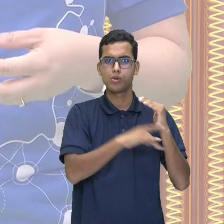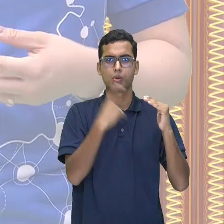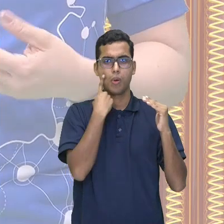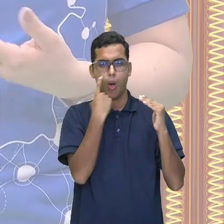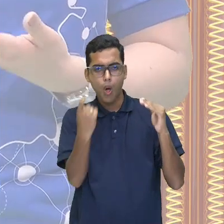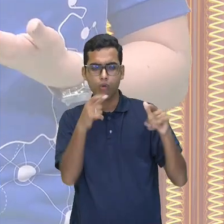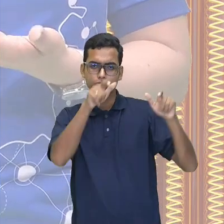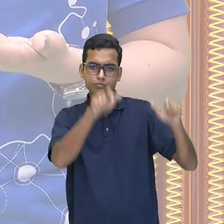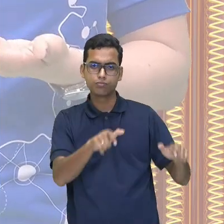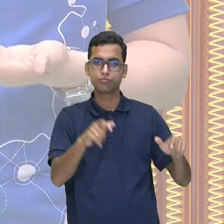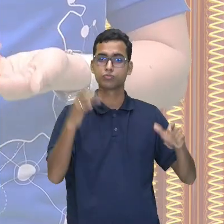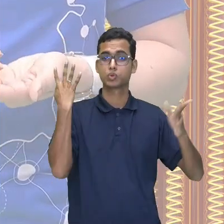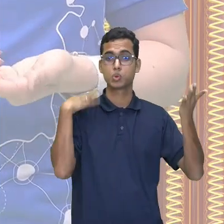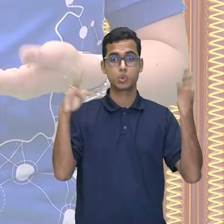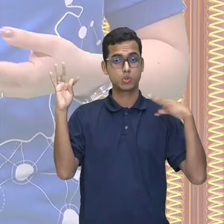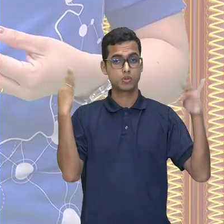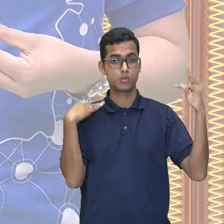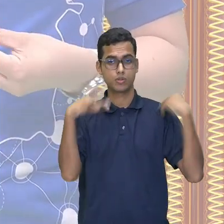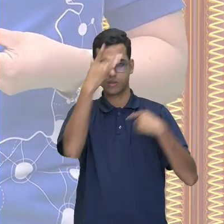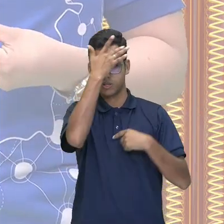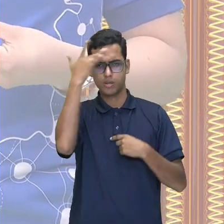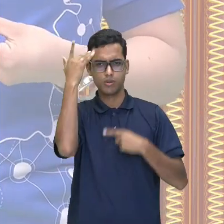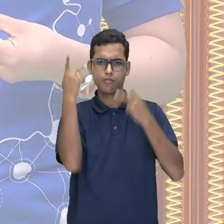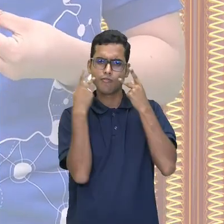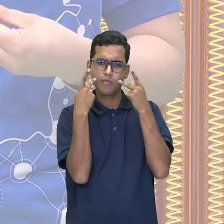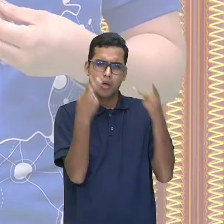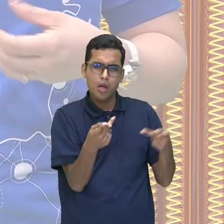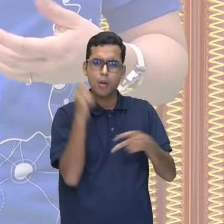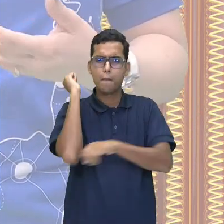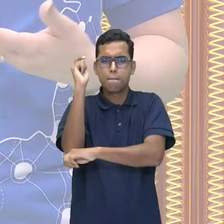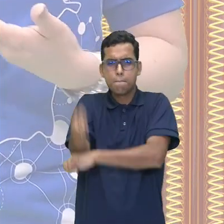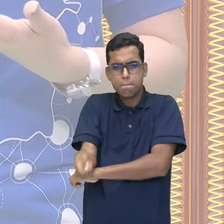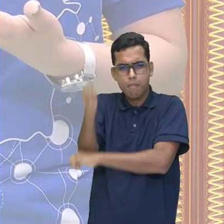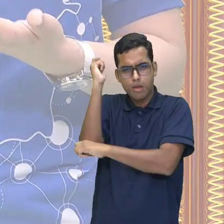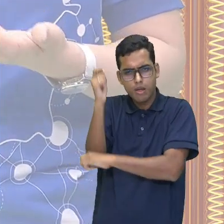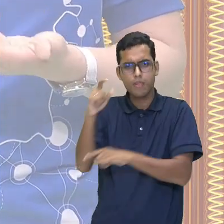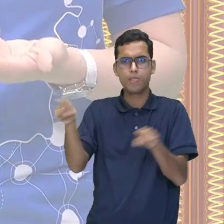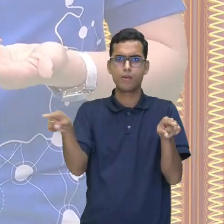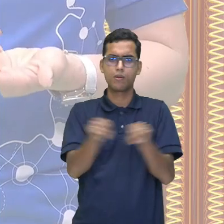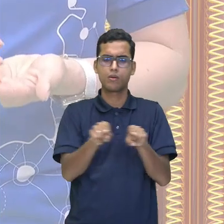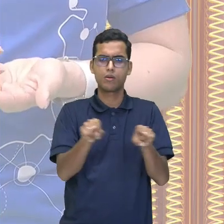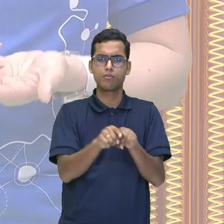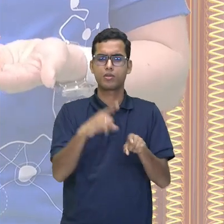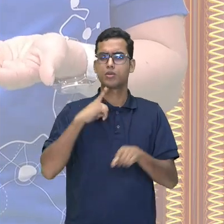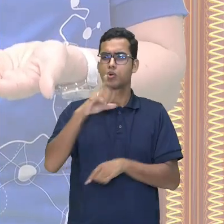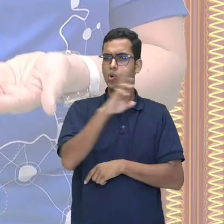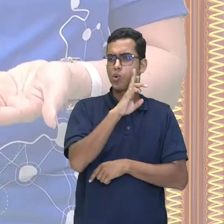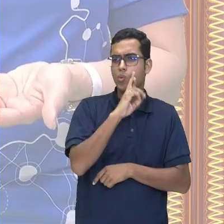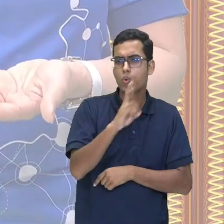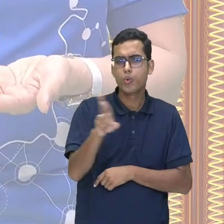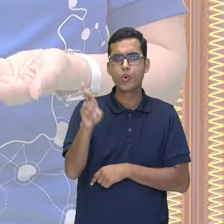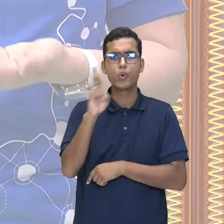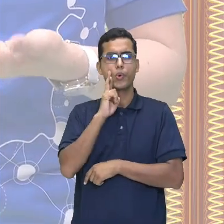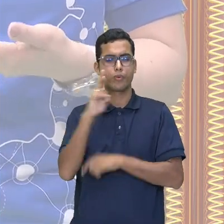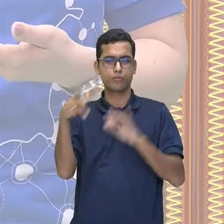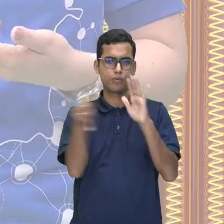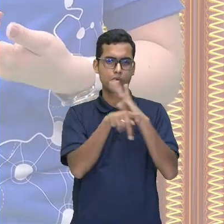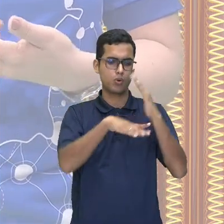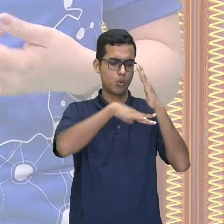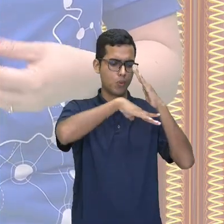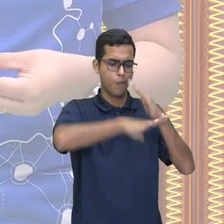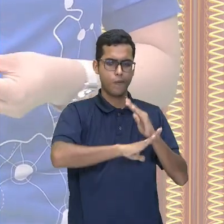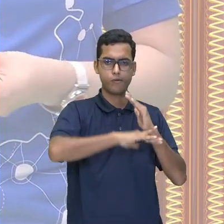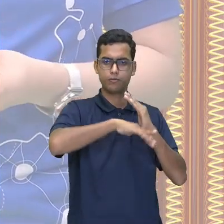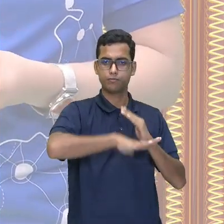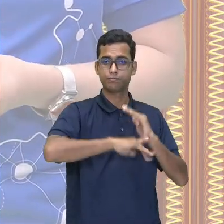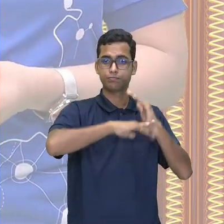turístico, em que as pessoas vão até lá, fazem pesca artesanal, há um restaurante, né, sob esses flutuantes que faz com